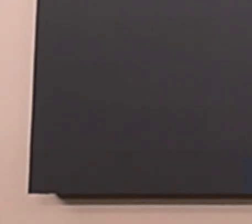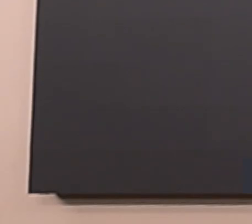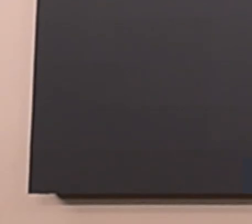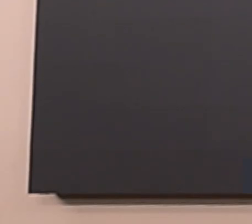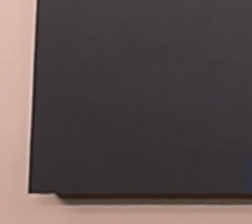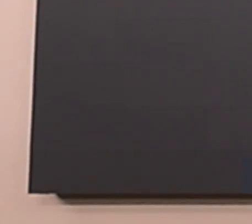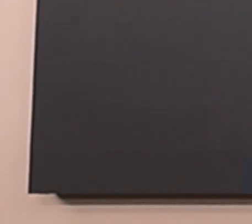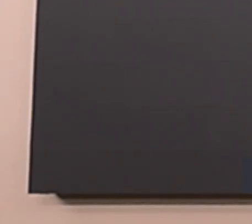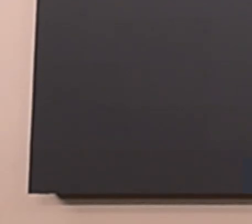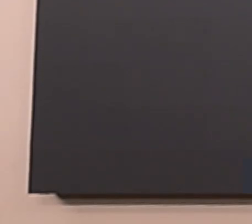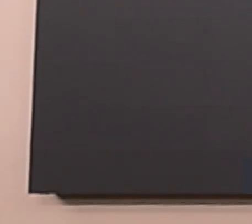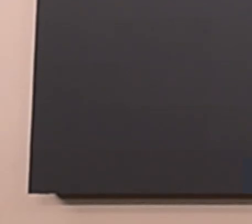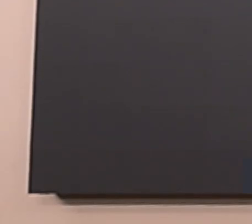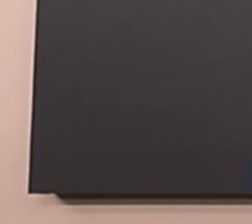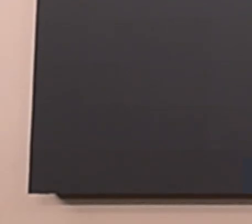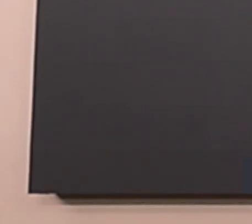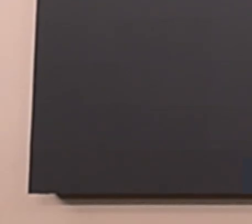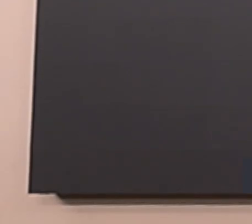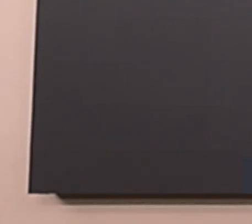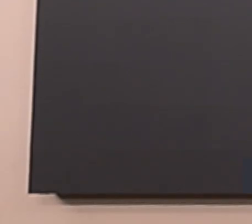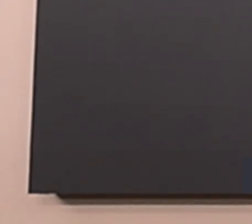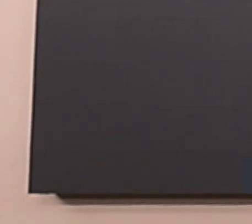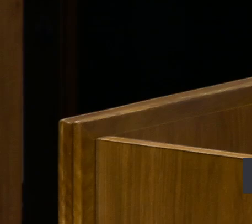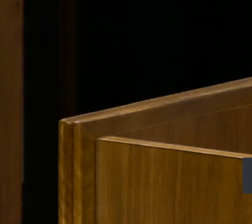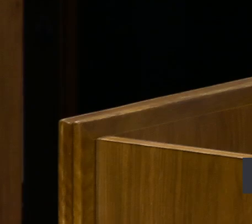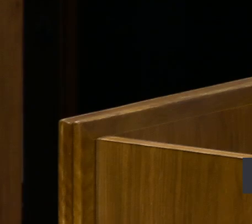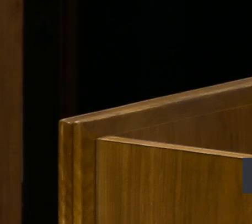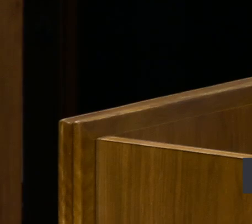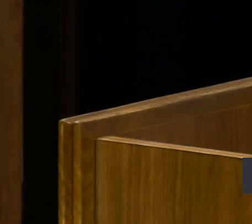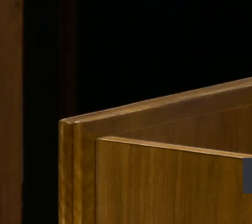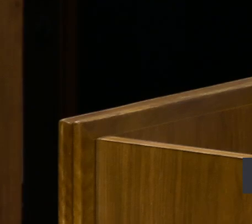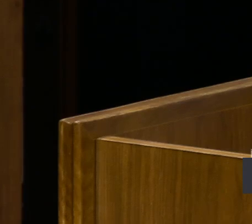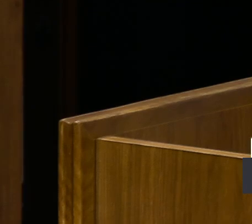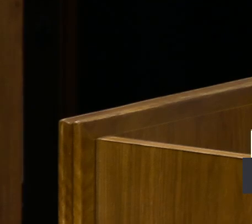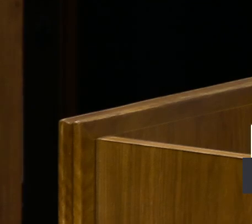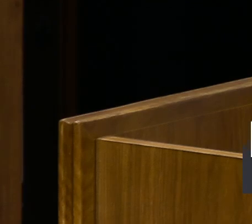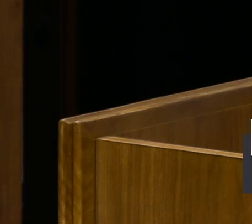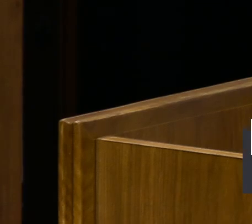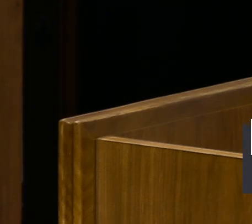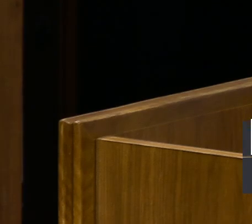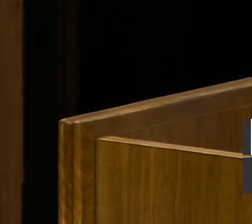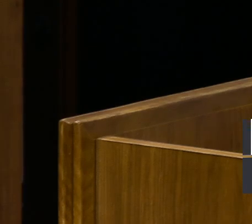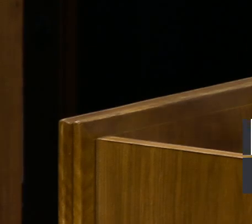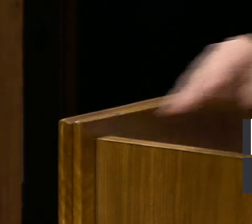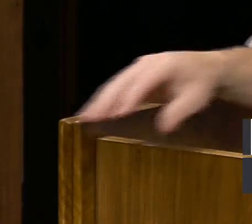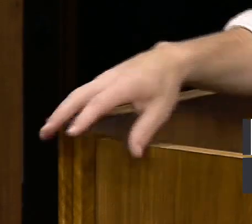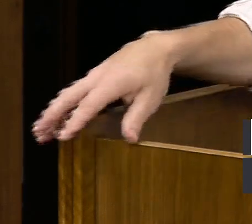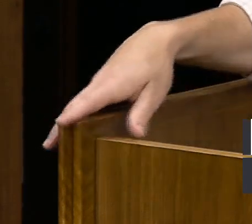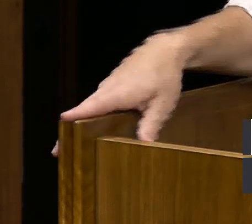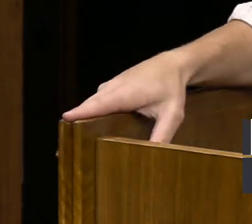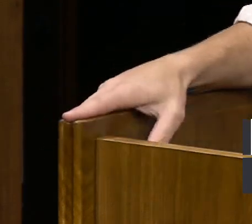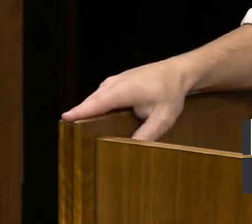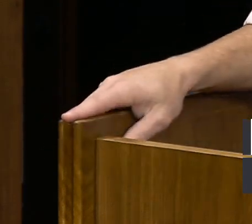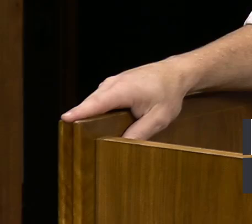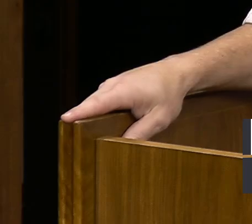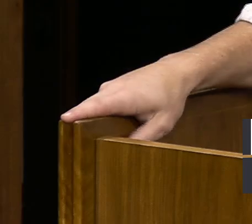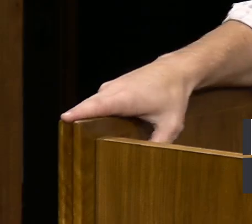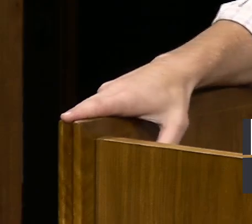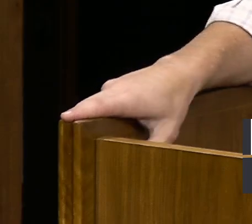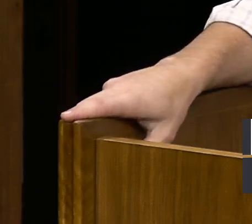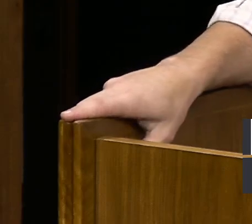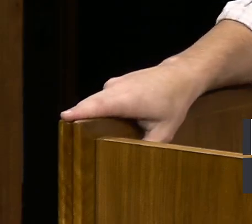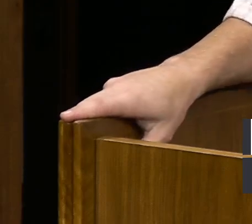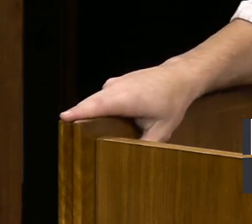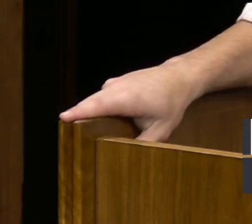recebem também e contatos de algumas pessoas. Esse especial é do Luciano, lá de Galópolis, que geralmente